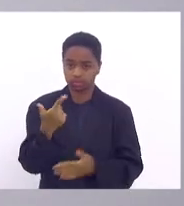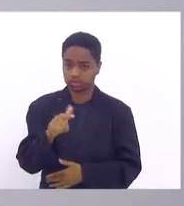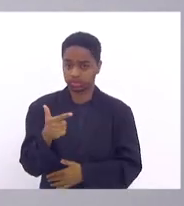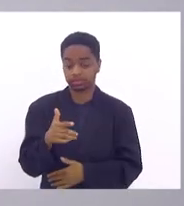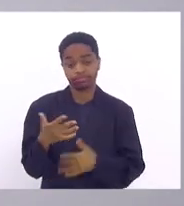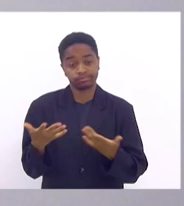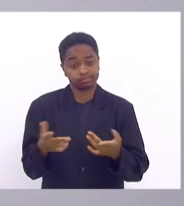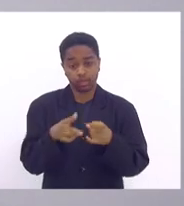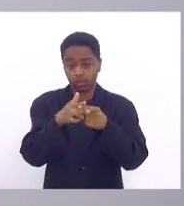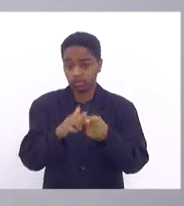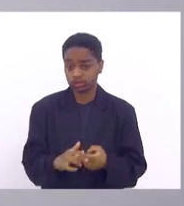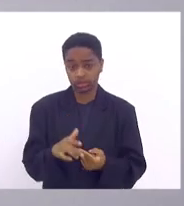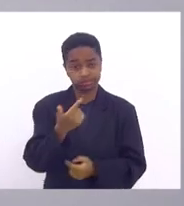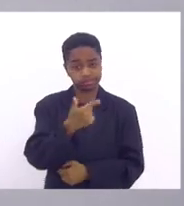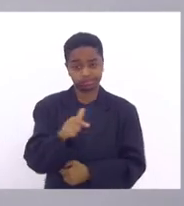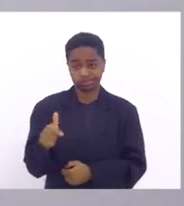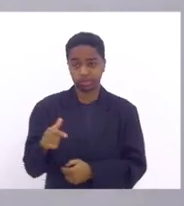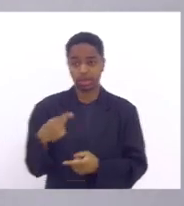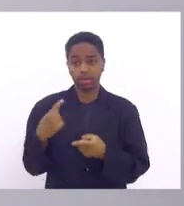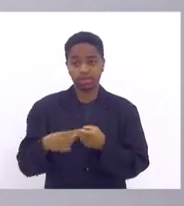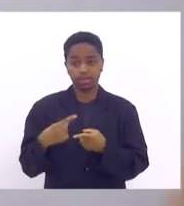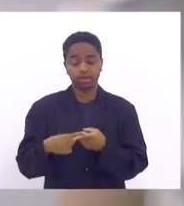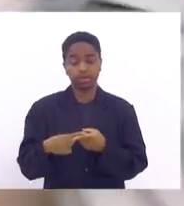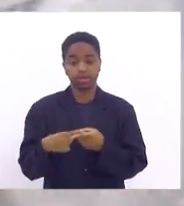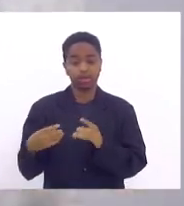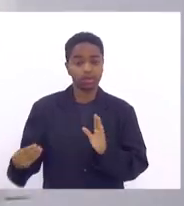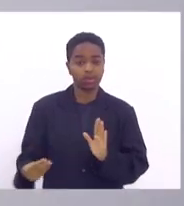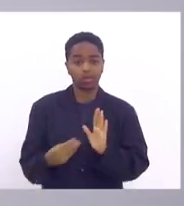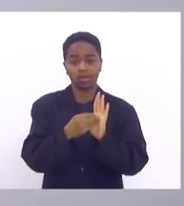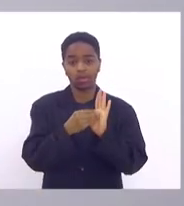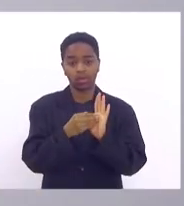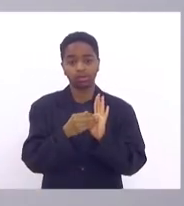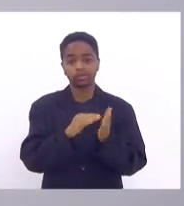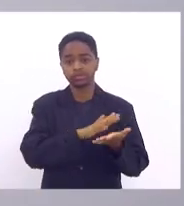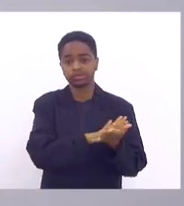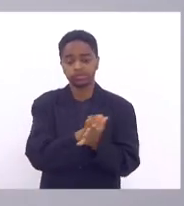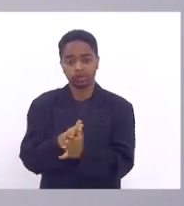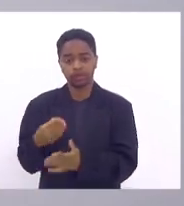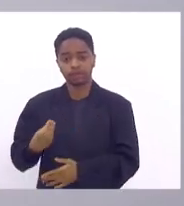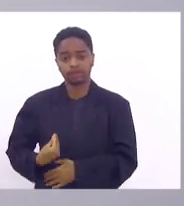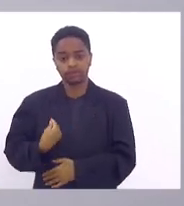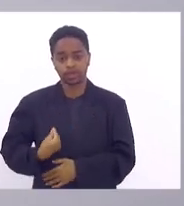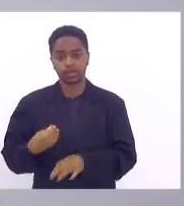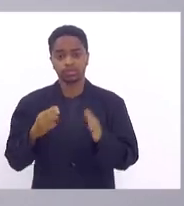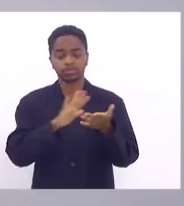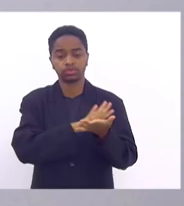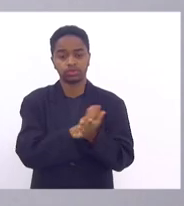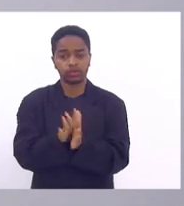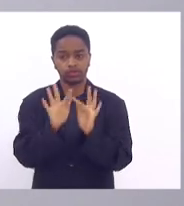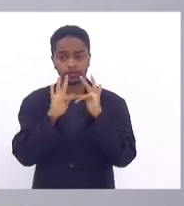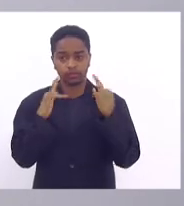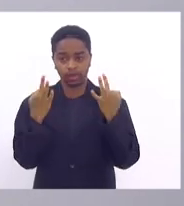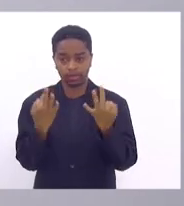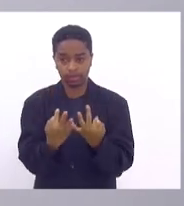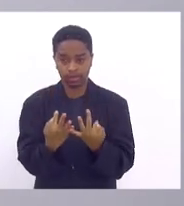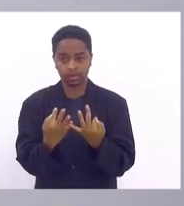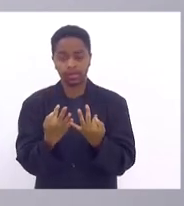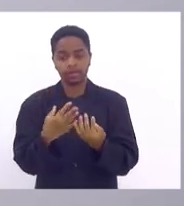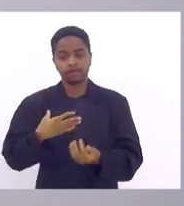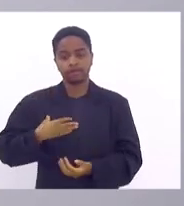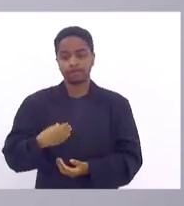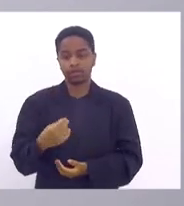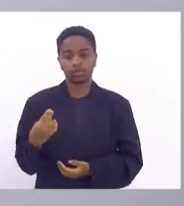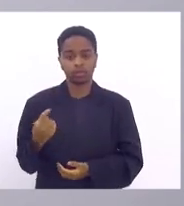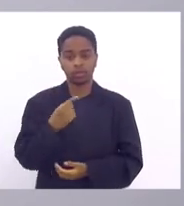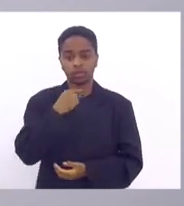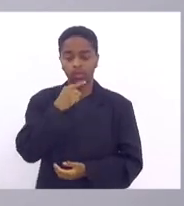vem o mal está lado se destrói vidas famílias esses filhos não conseguem mais